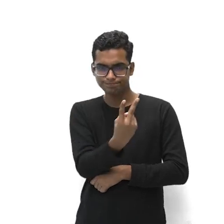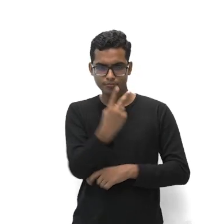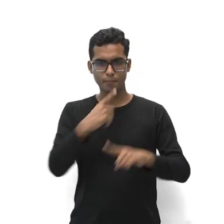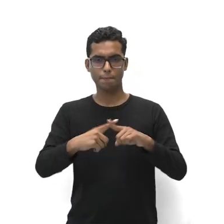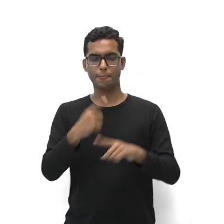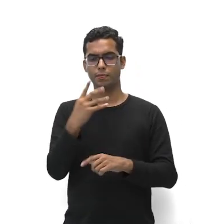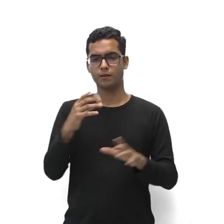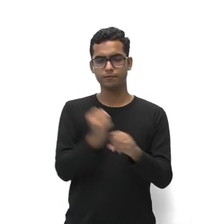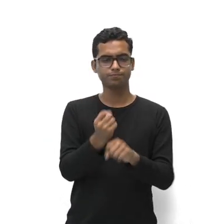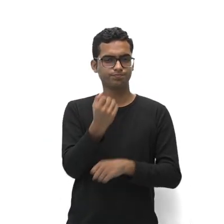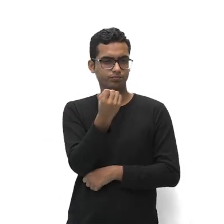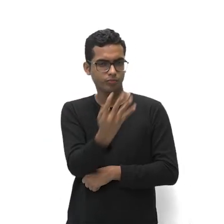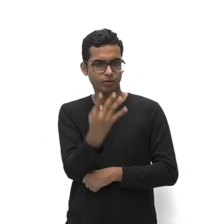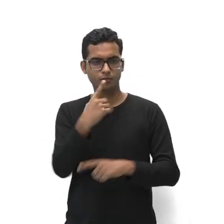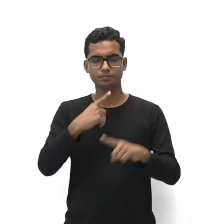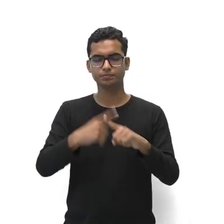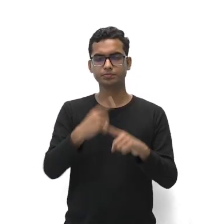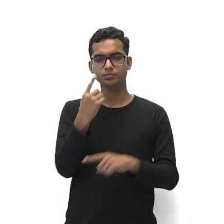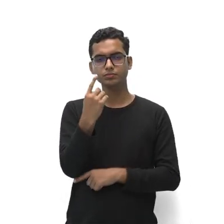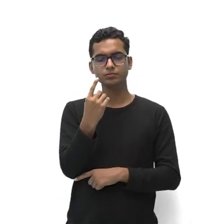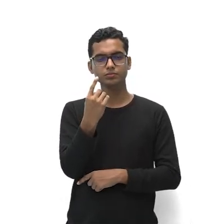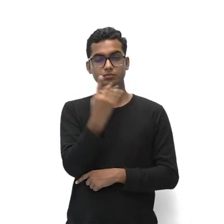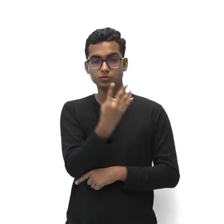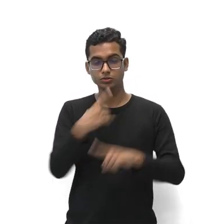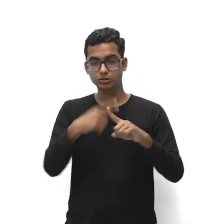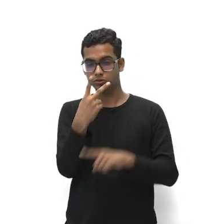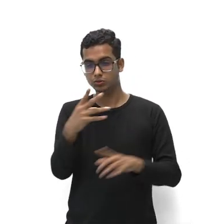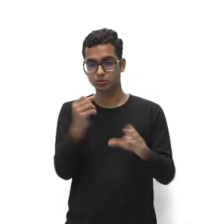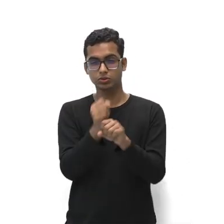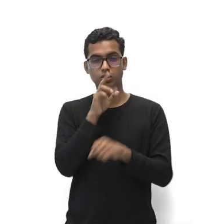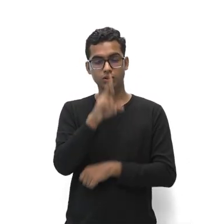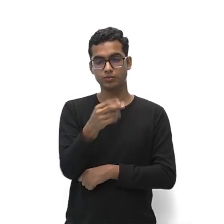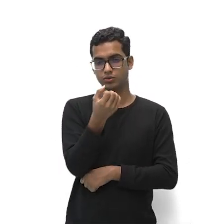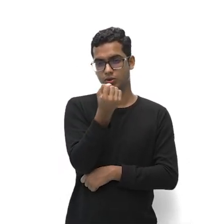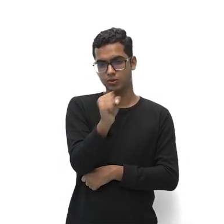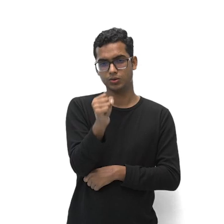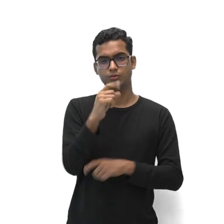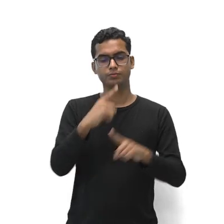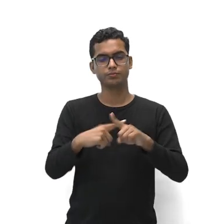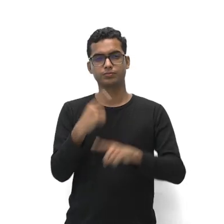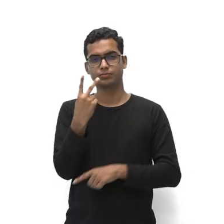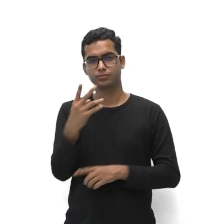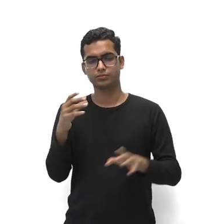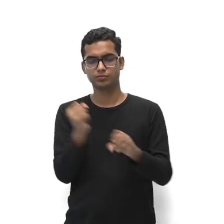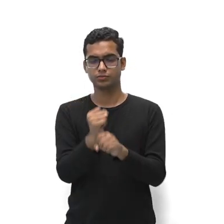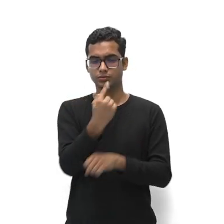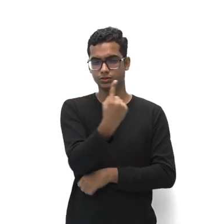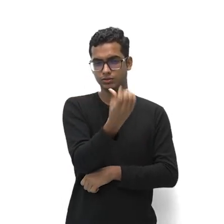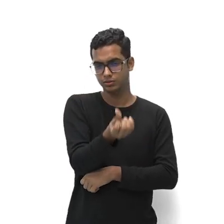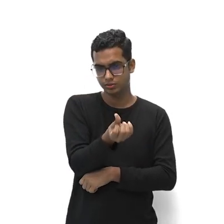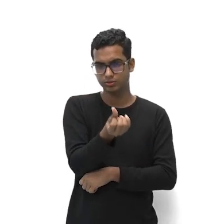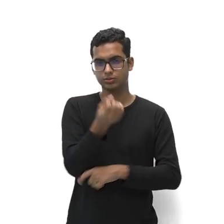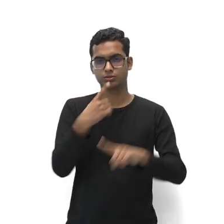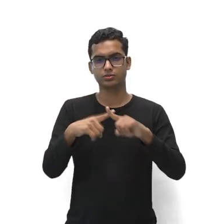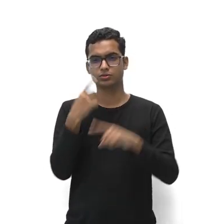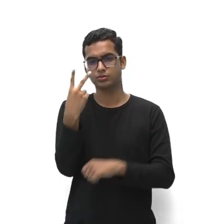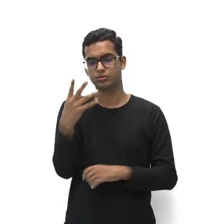4 vezes 2, 8. 8 vezes 2, 16. 16 vezes